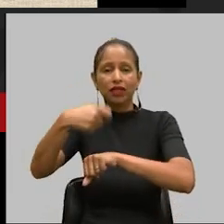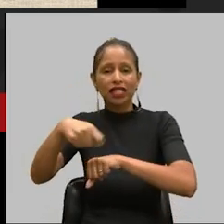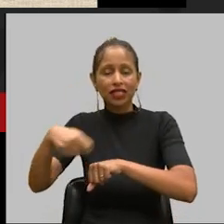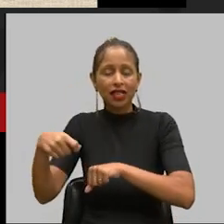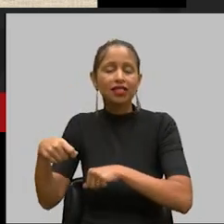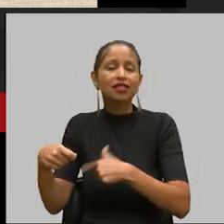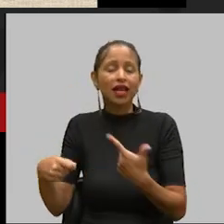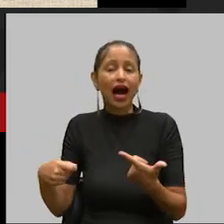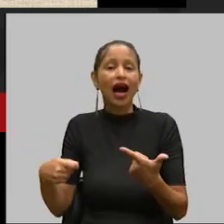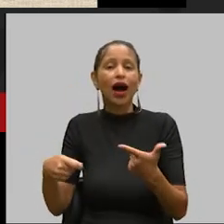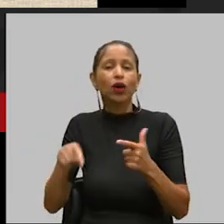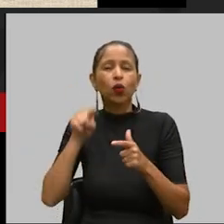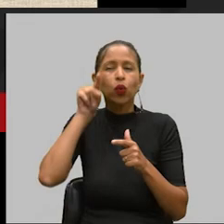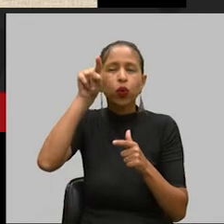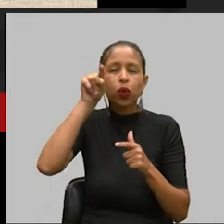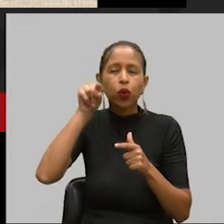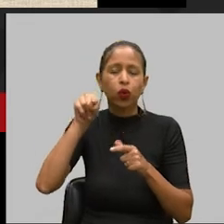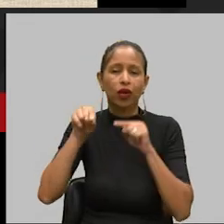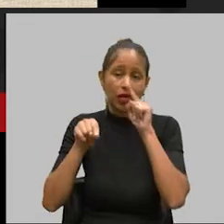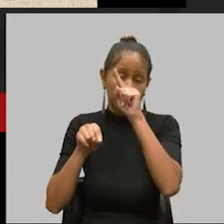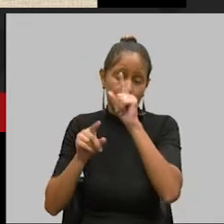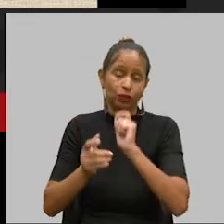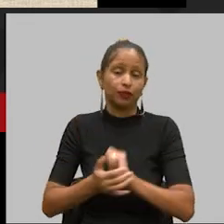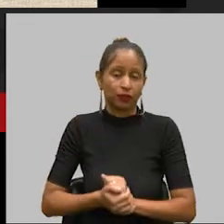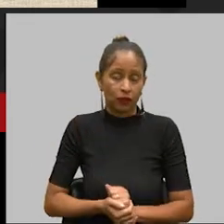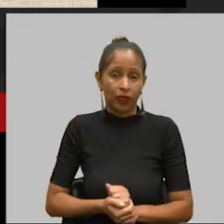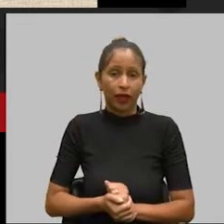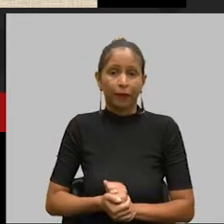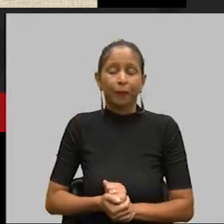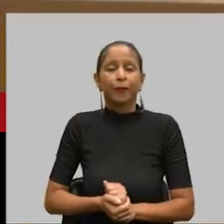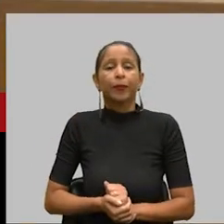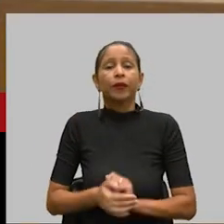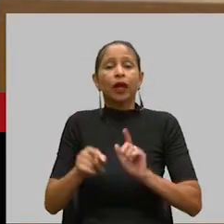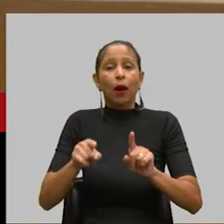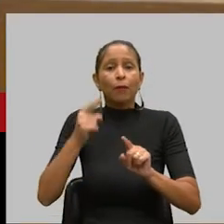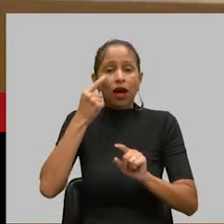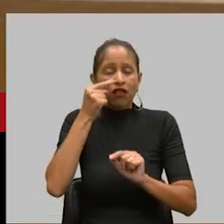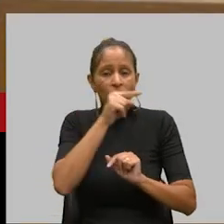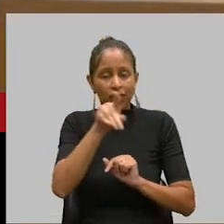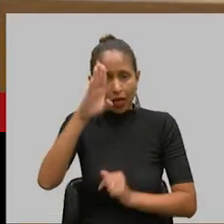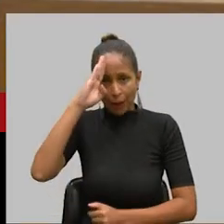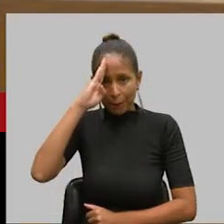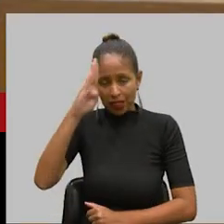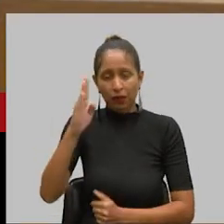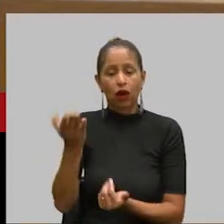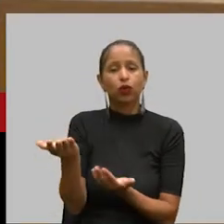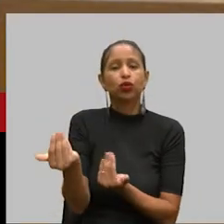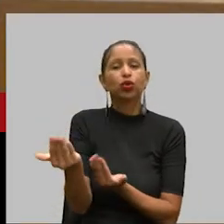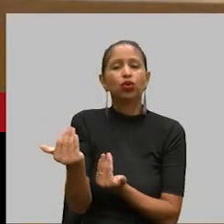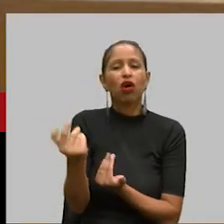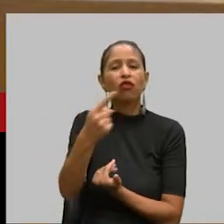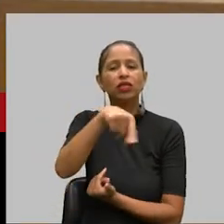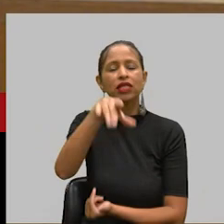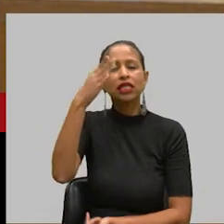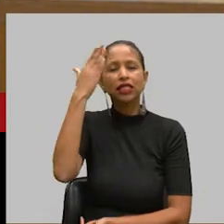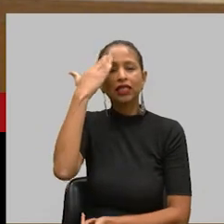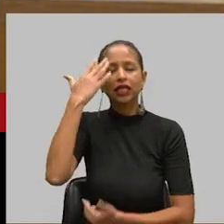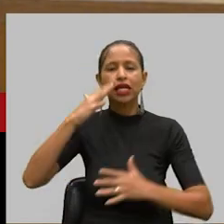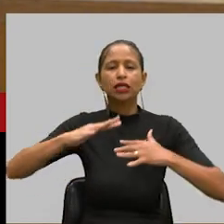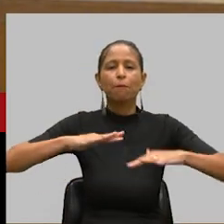necessário distinguir isso né então para vocês principalmente os jovens para entender o